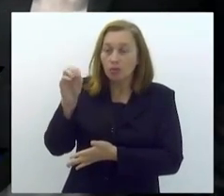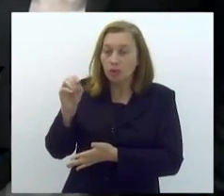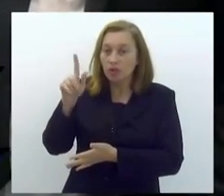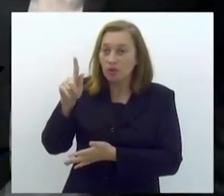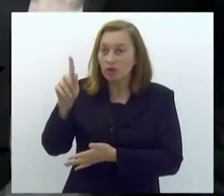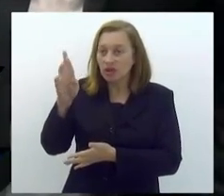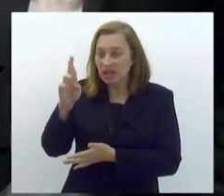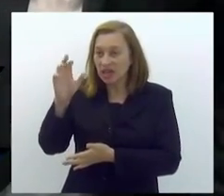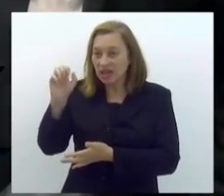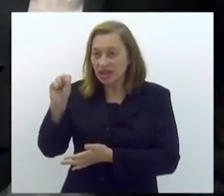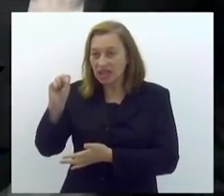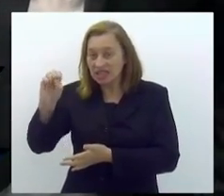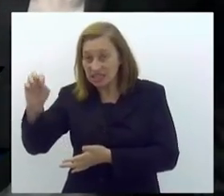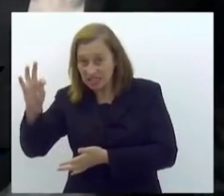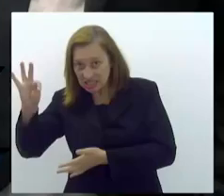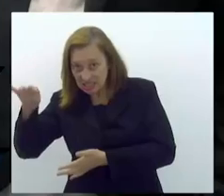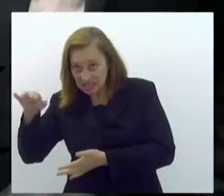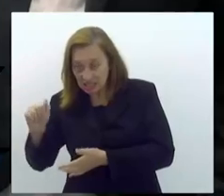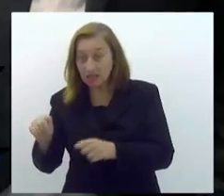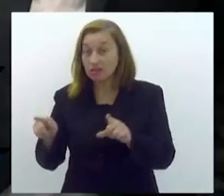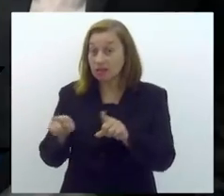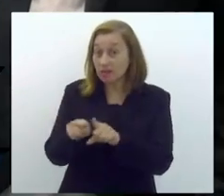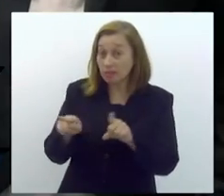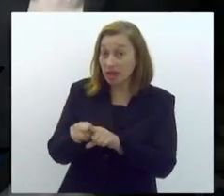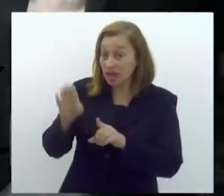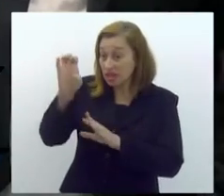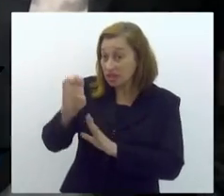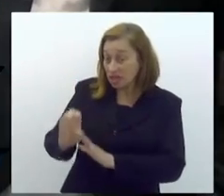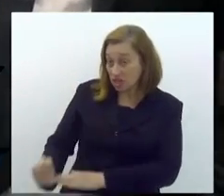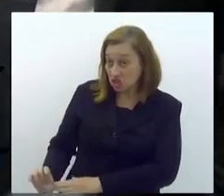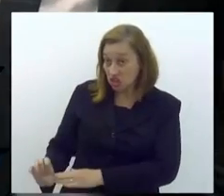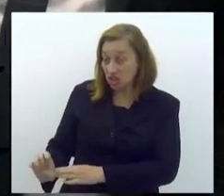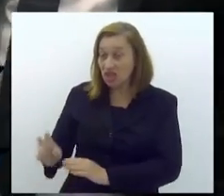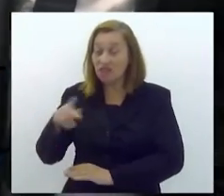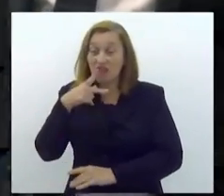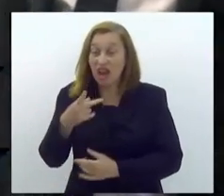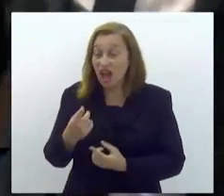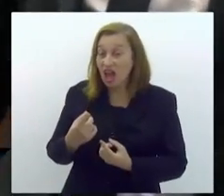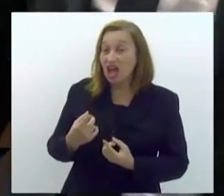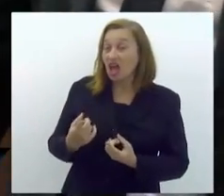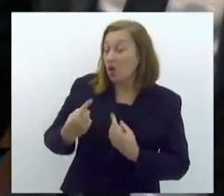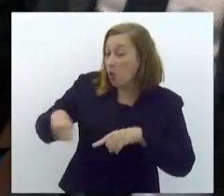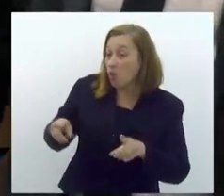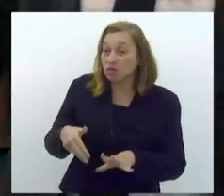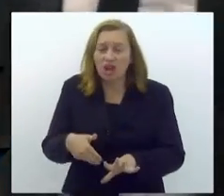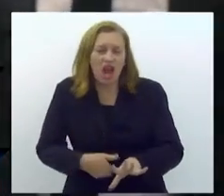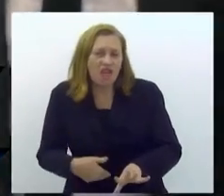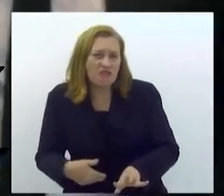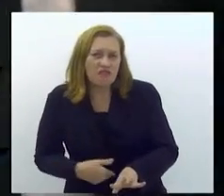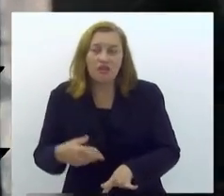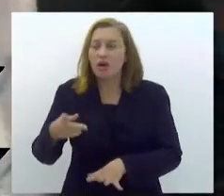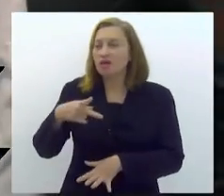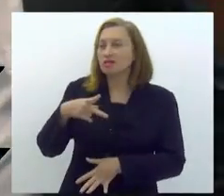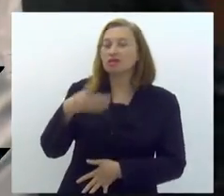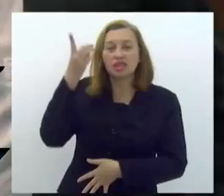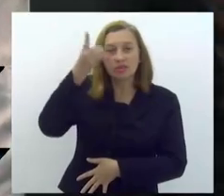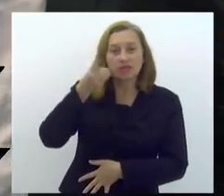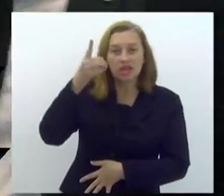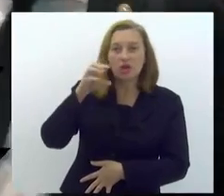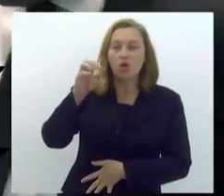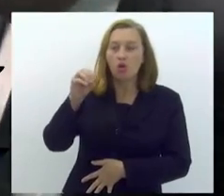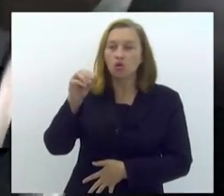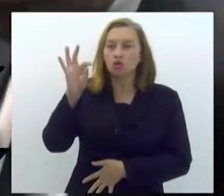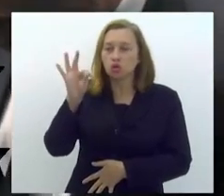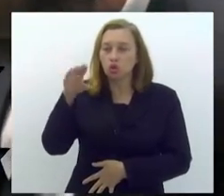fazem aqui a defesa a guerrida do combate a fome Deputado Otoni foi bem preciso Nessa fala também